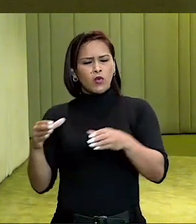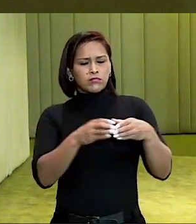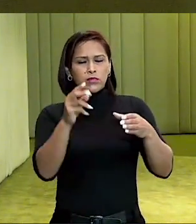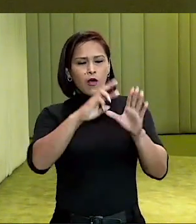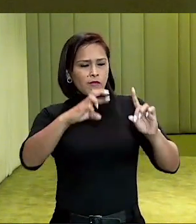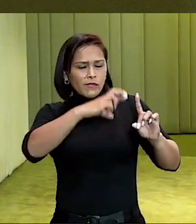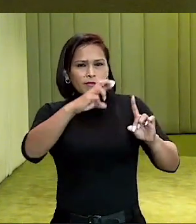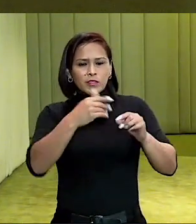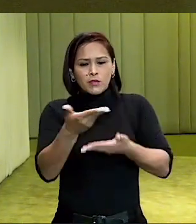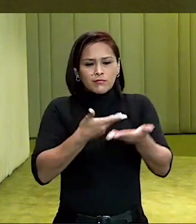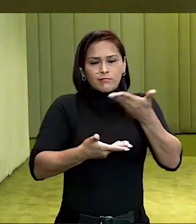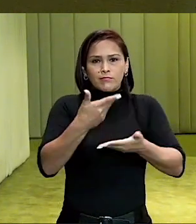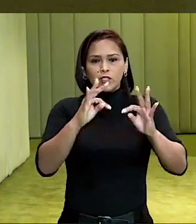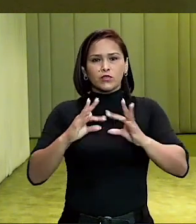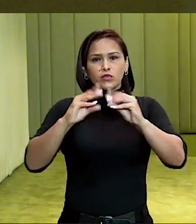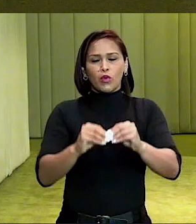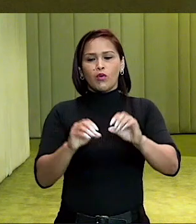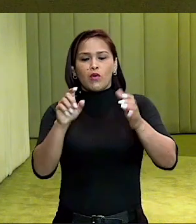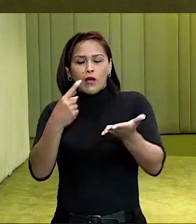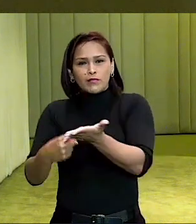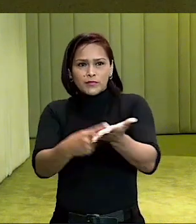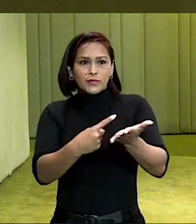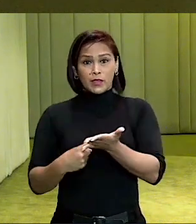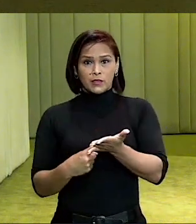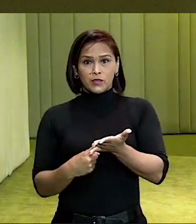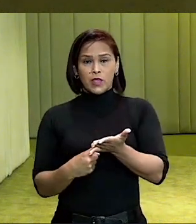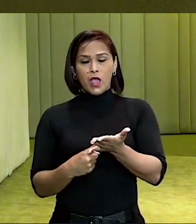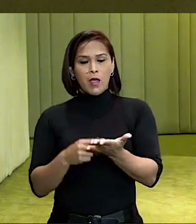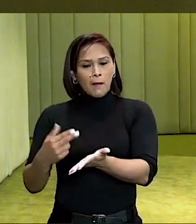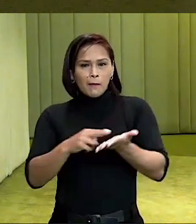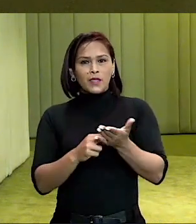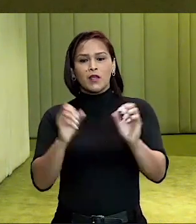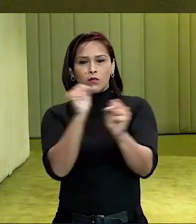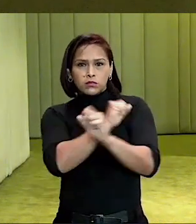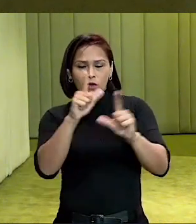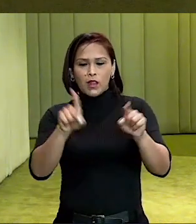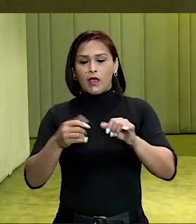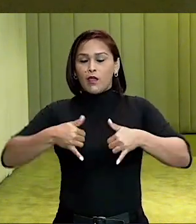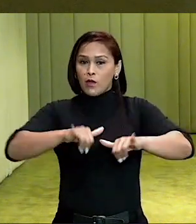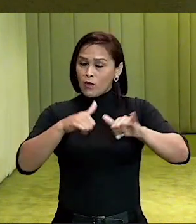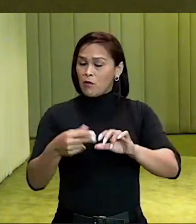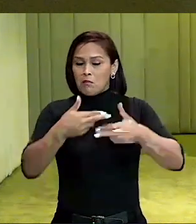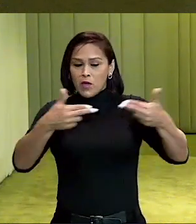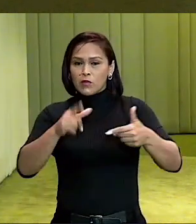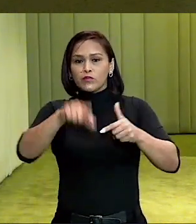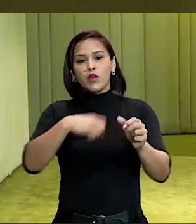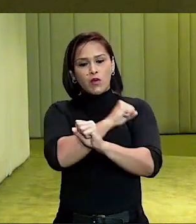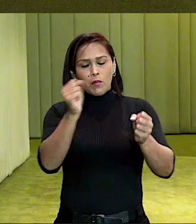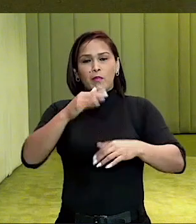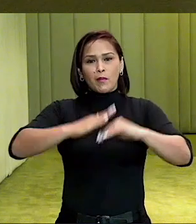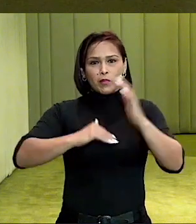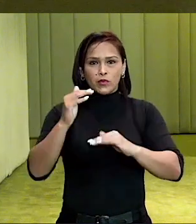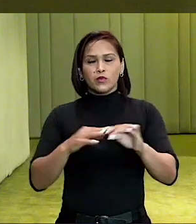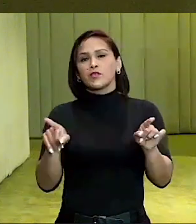vigilância compartilhada todas as instalações, materiais nucleares e comércio de material atômico.